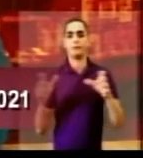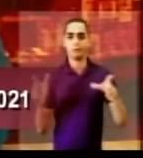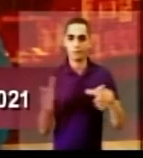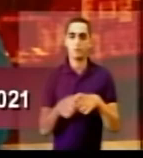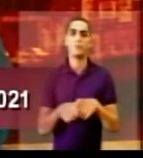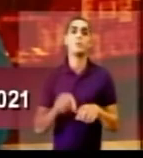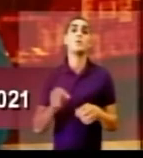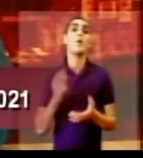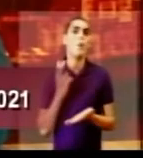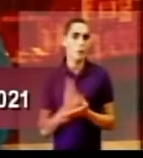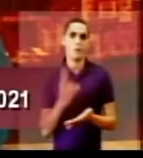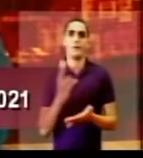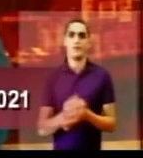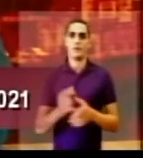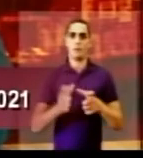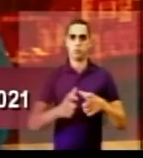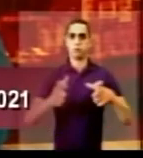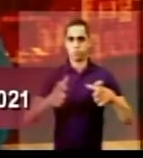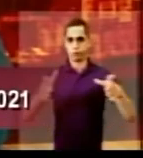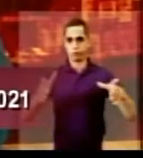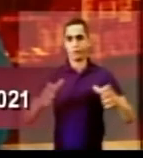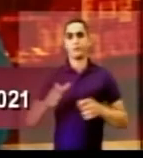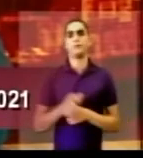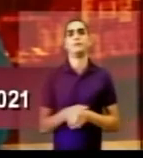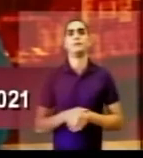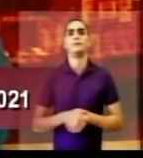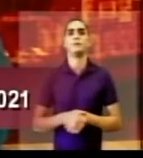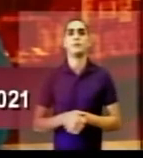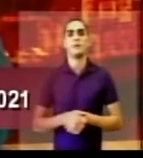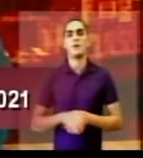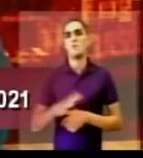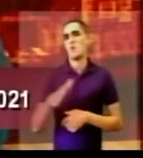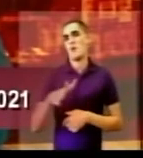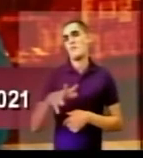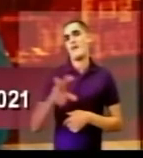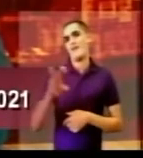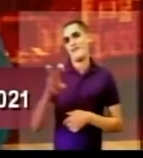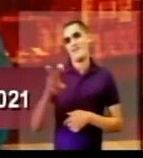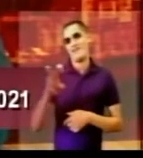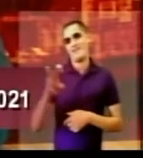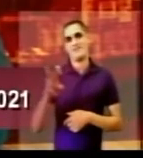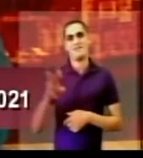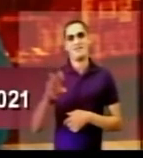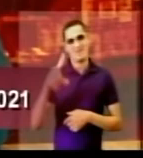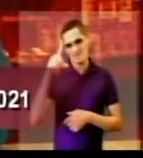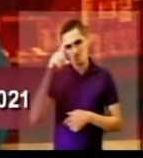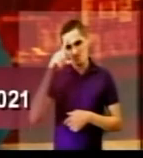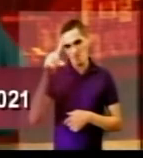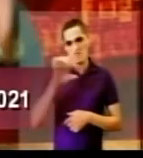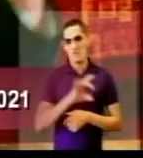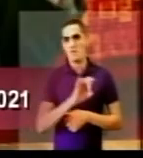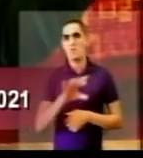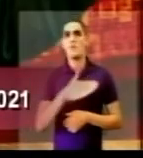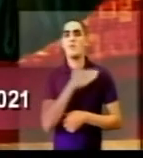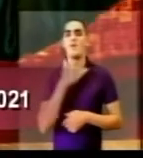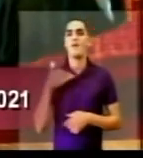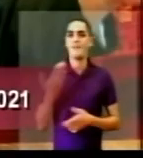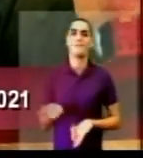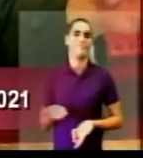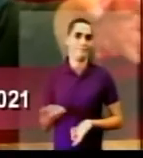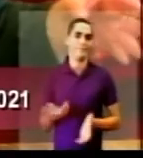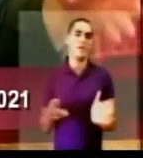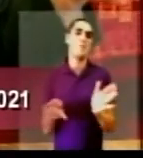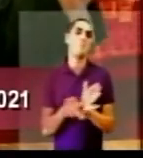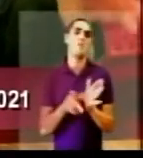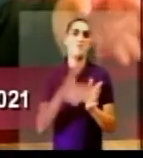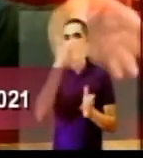patamar elevado, que é 5, a média de 5 por dia, são os óbitos que são referentes dos pacientes que